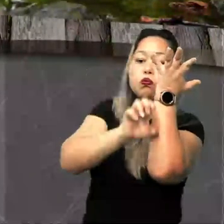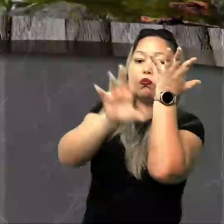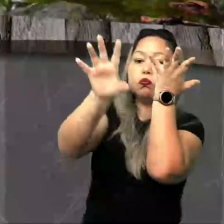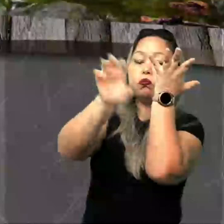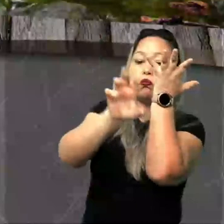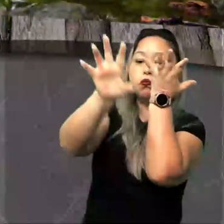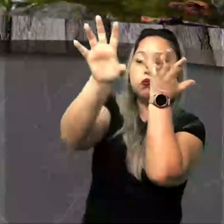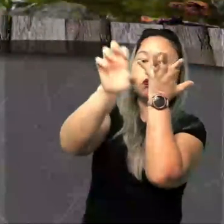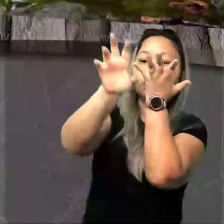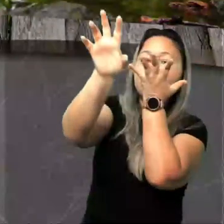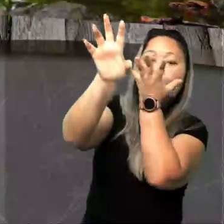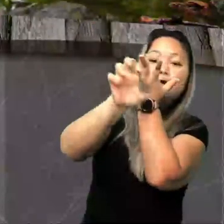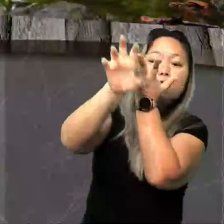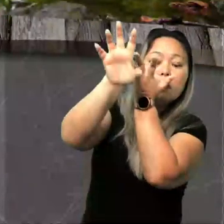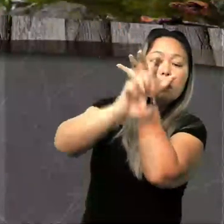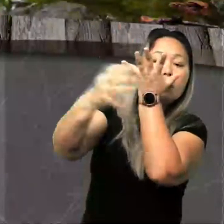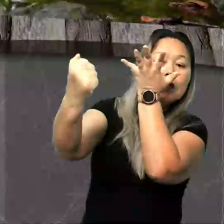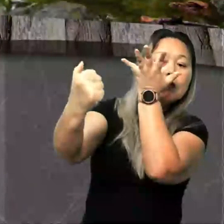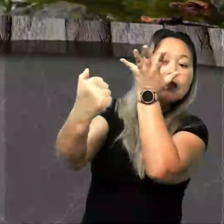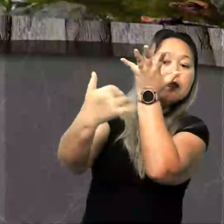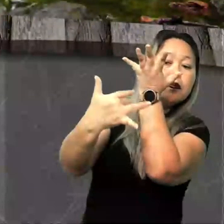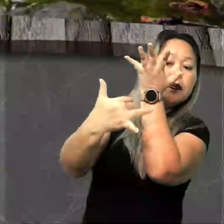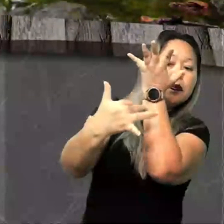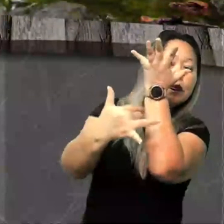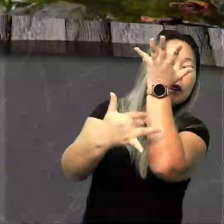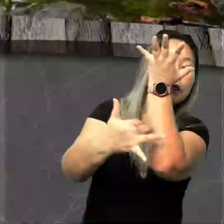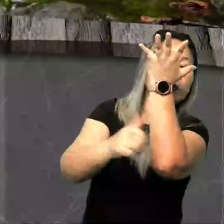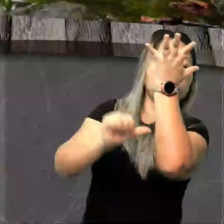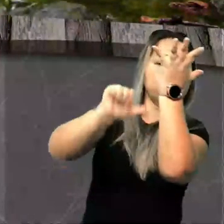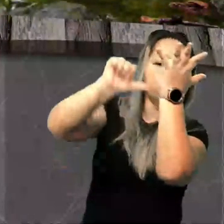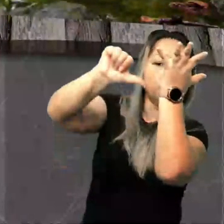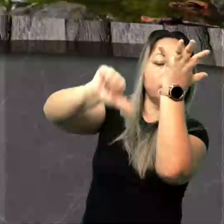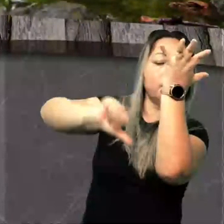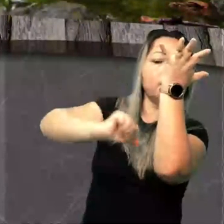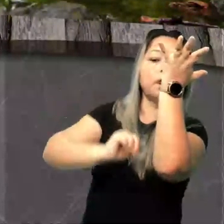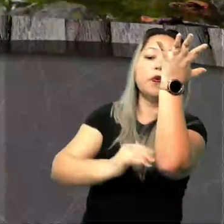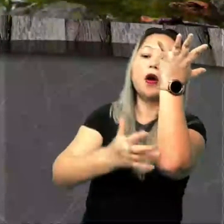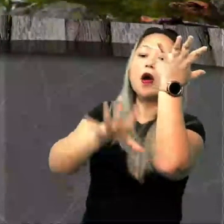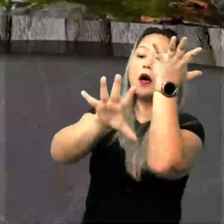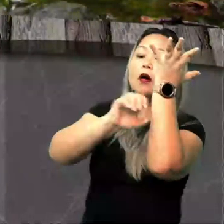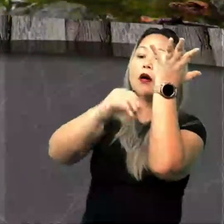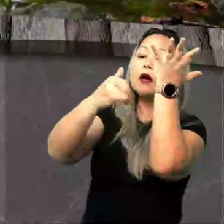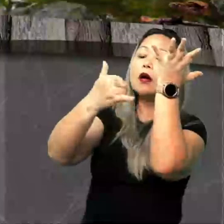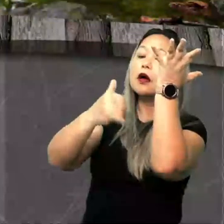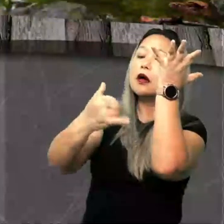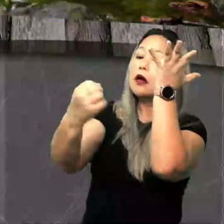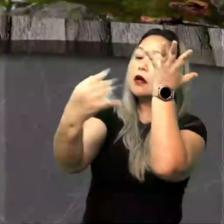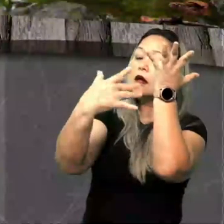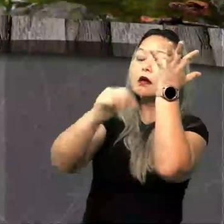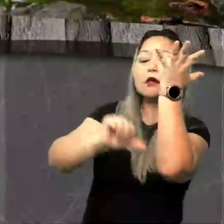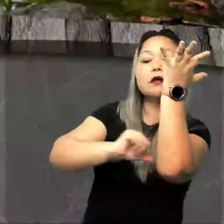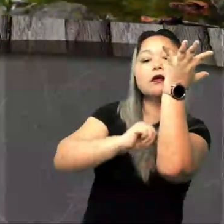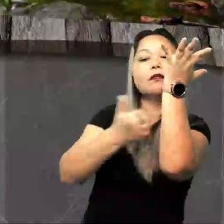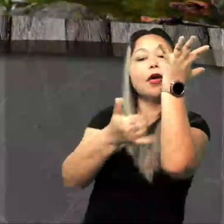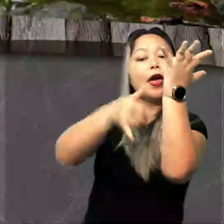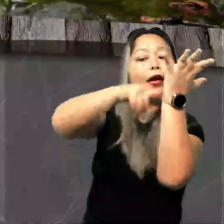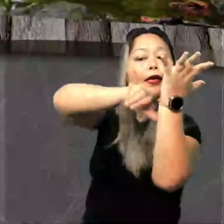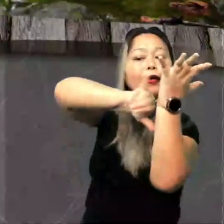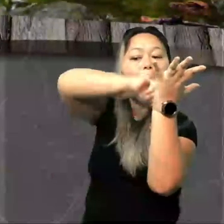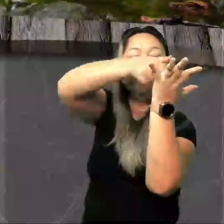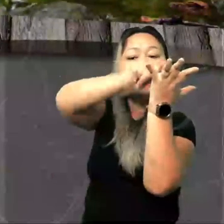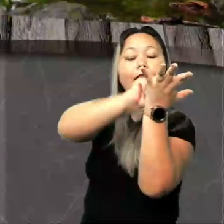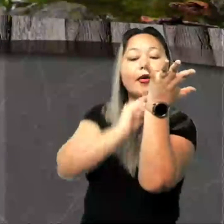energia luminosa e transformando essa energia luminosa em quê? Em energia